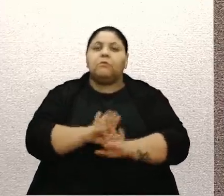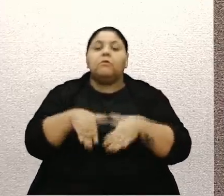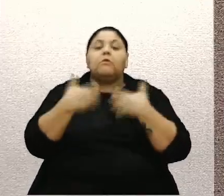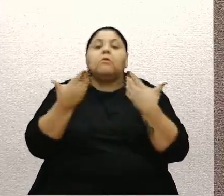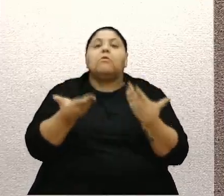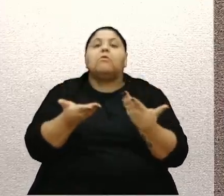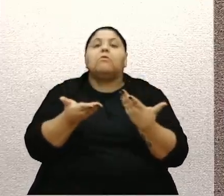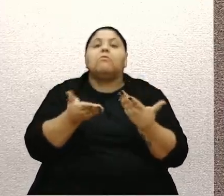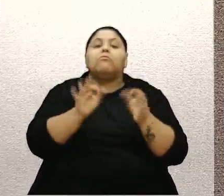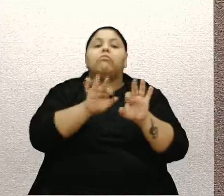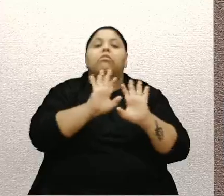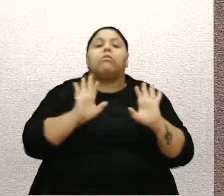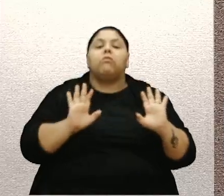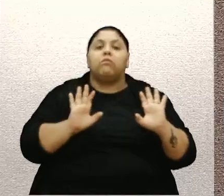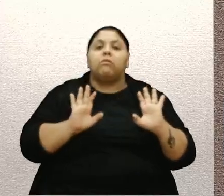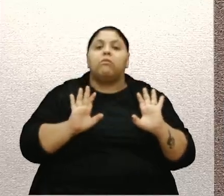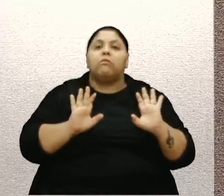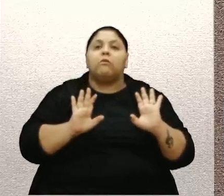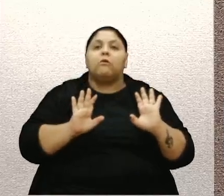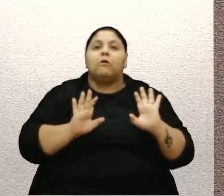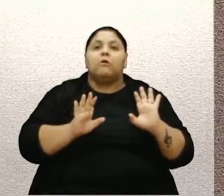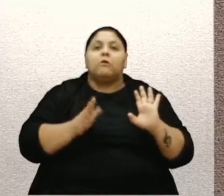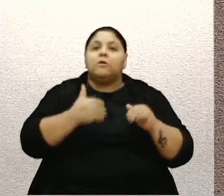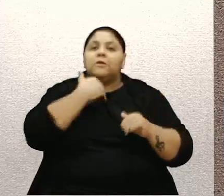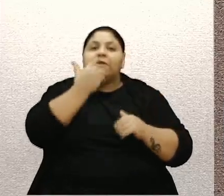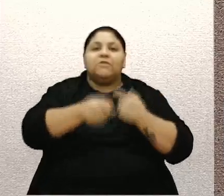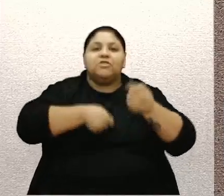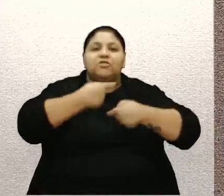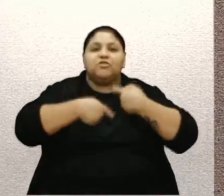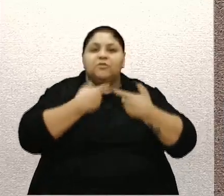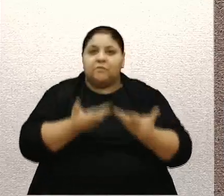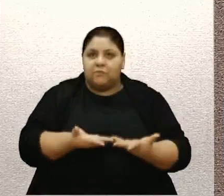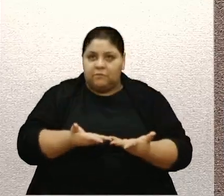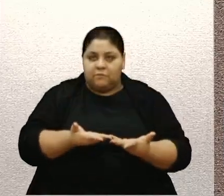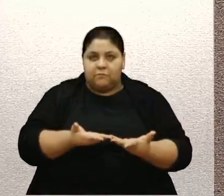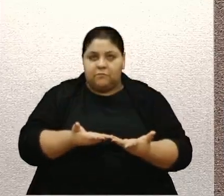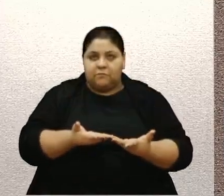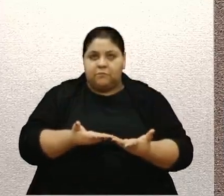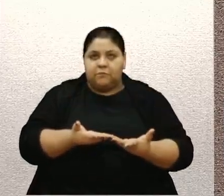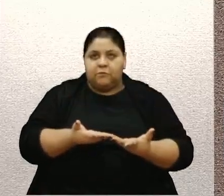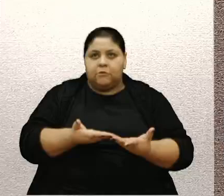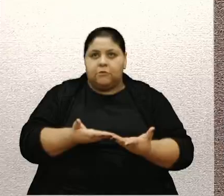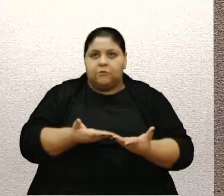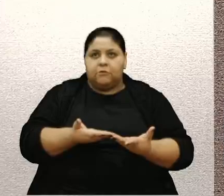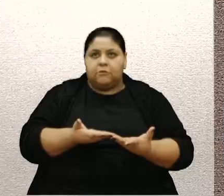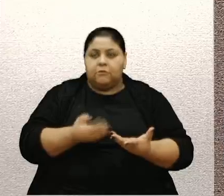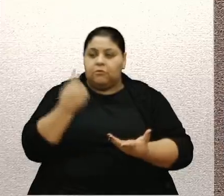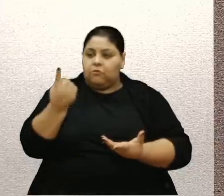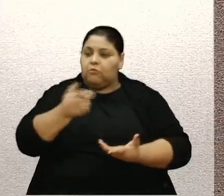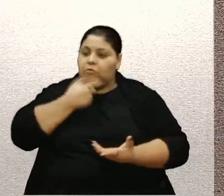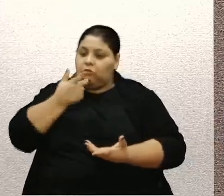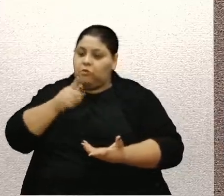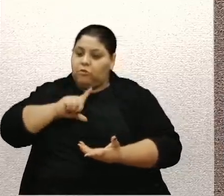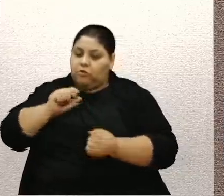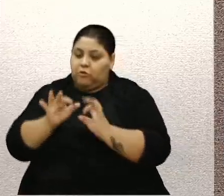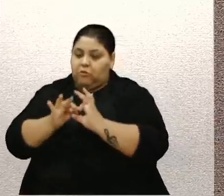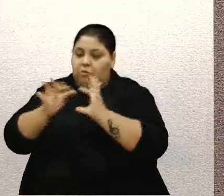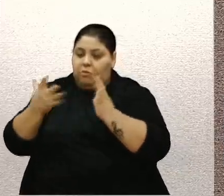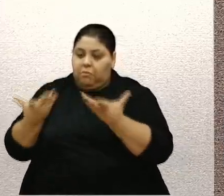parou o negócio? Não adianta discutir, vamos resolver o problema aqui. Então, assim, ó. Para declarar voto, senhor presidente. Uns falam que o dinheiro está